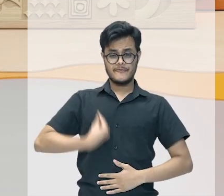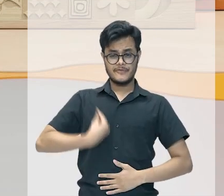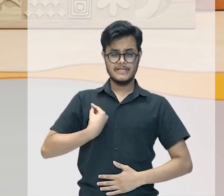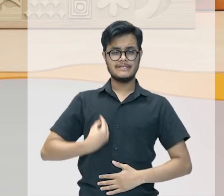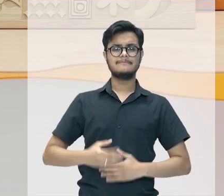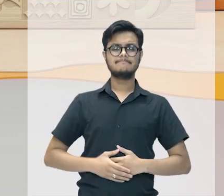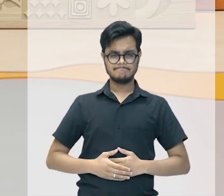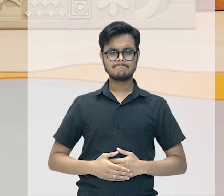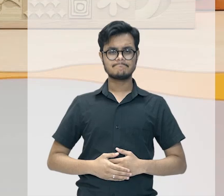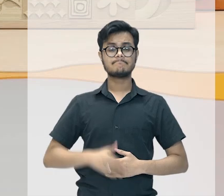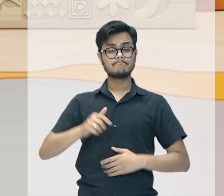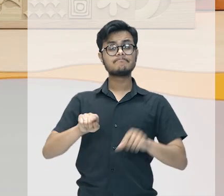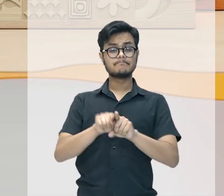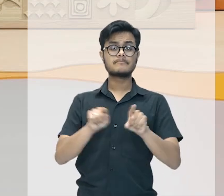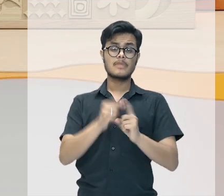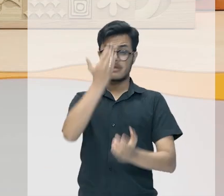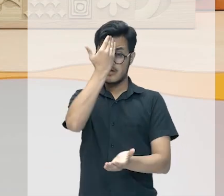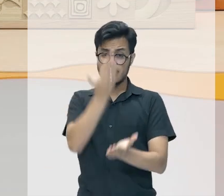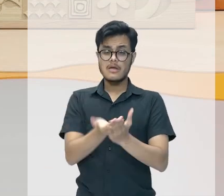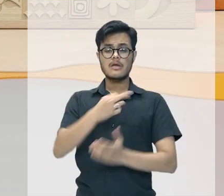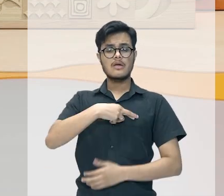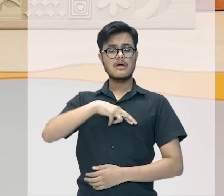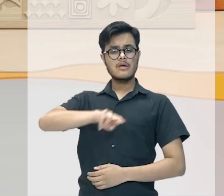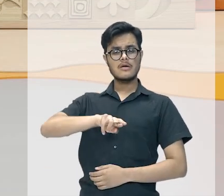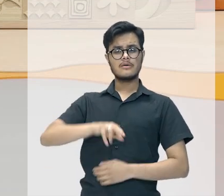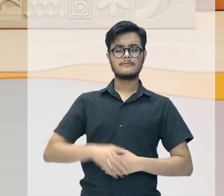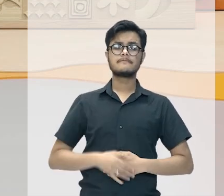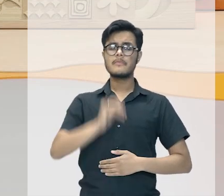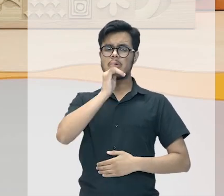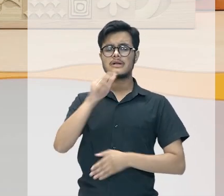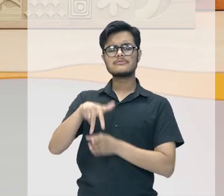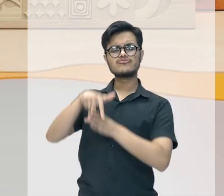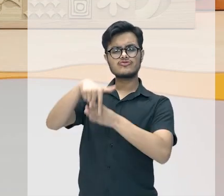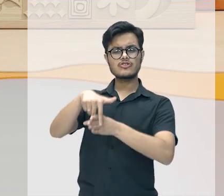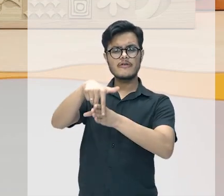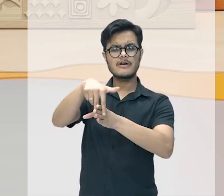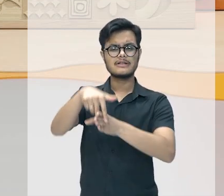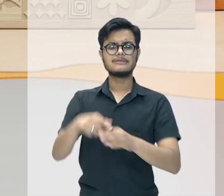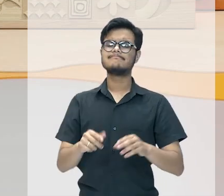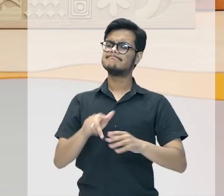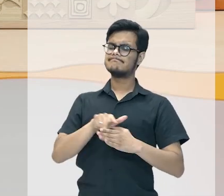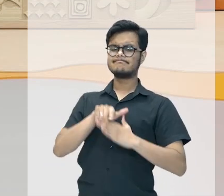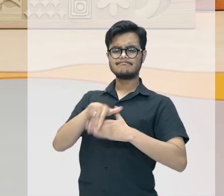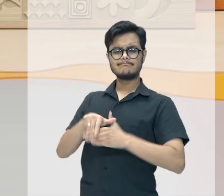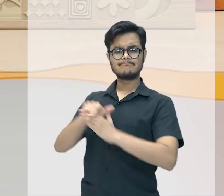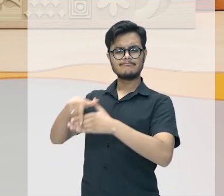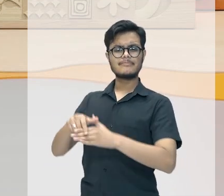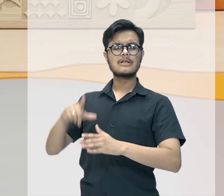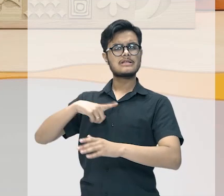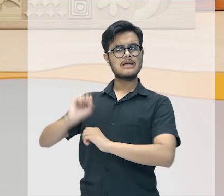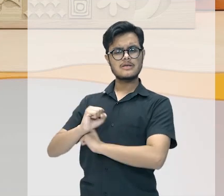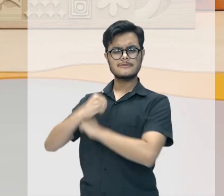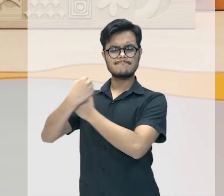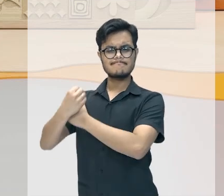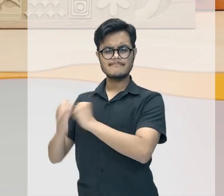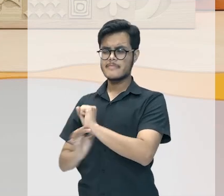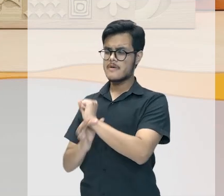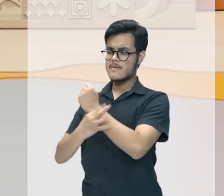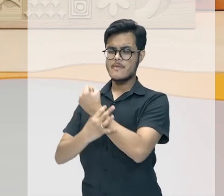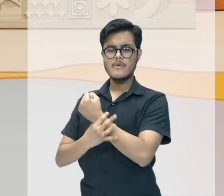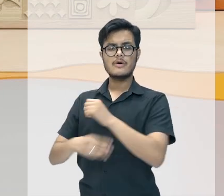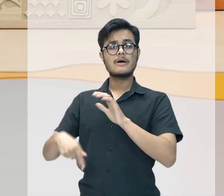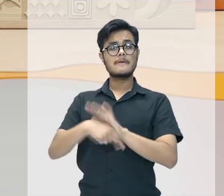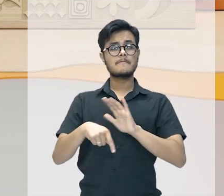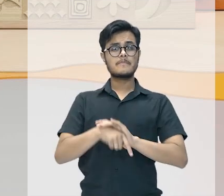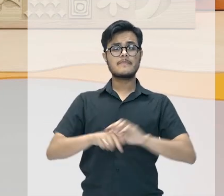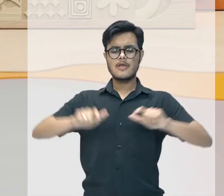diversas ordens religiosas. Nós temos também quem ali? Os cavaleiros, né, que eles faziam, então, a proteção, principalmente quando a gente fala sobre o